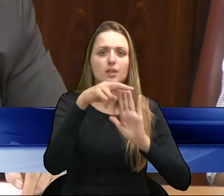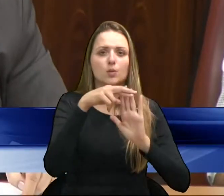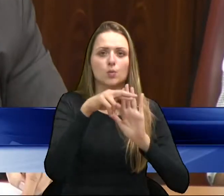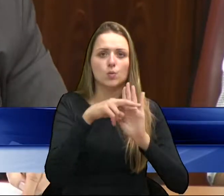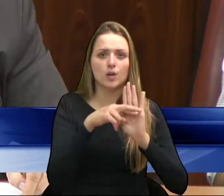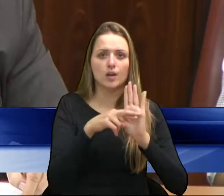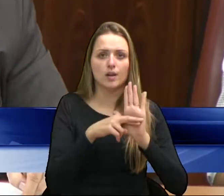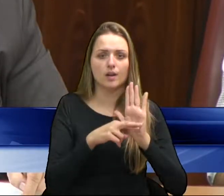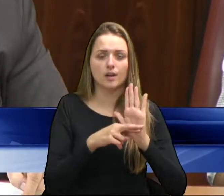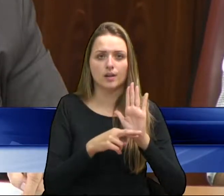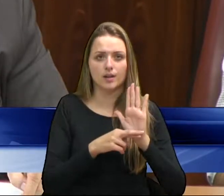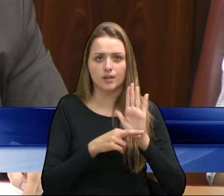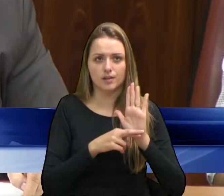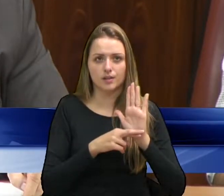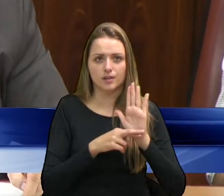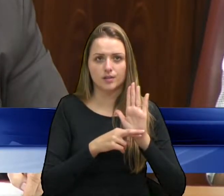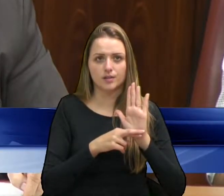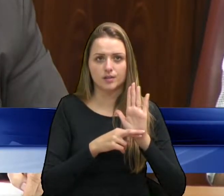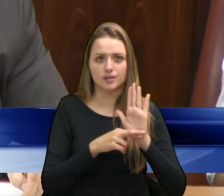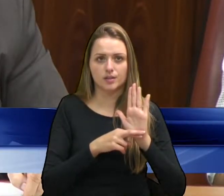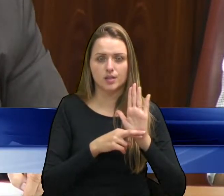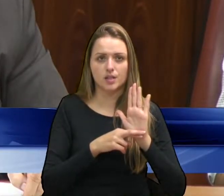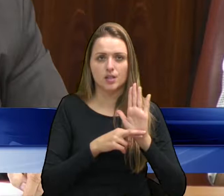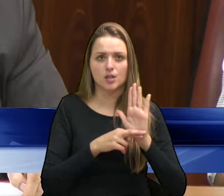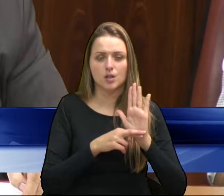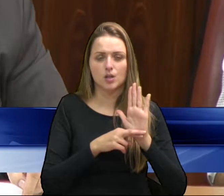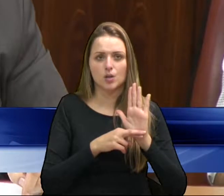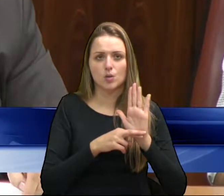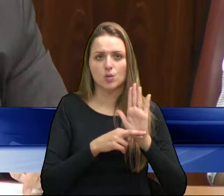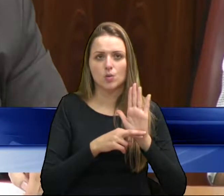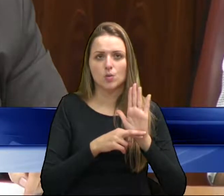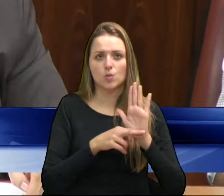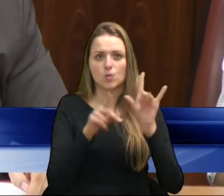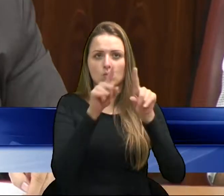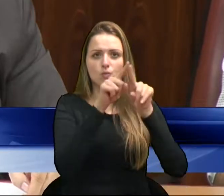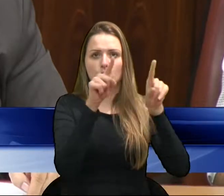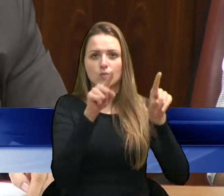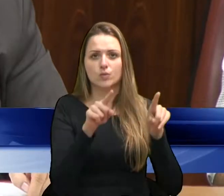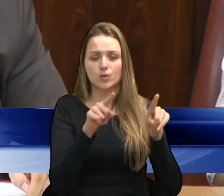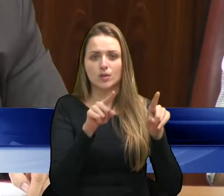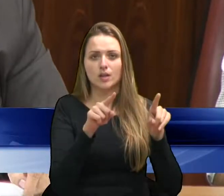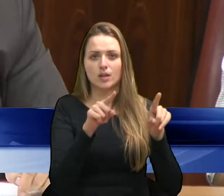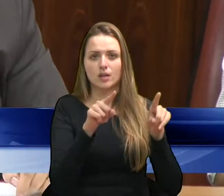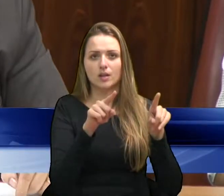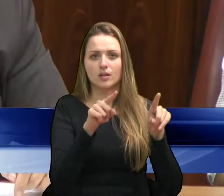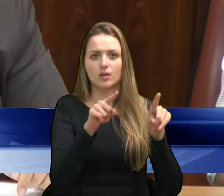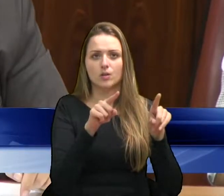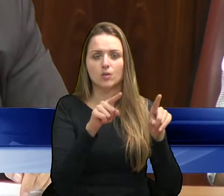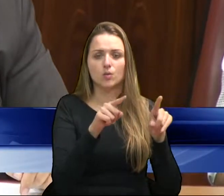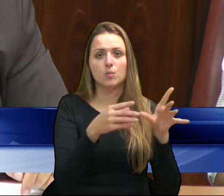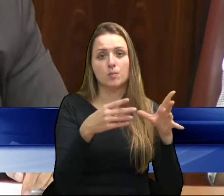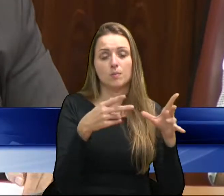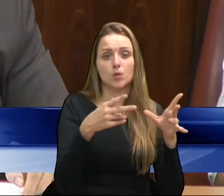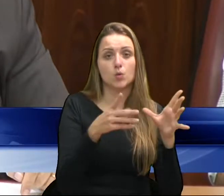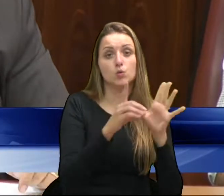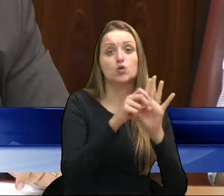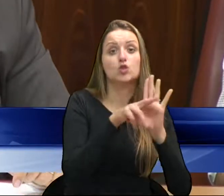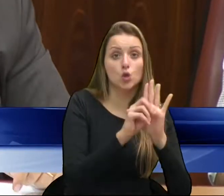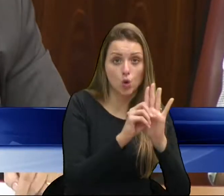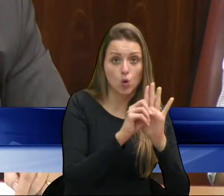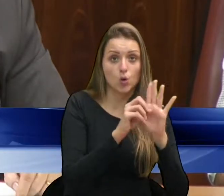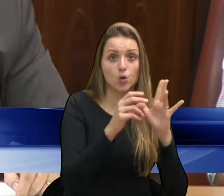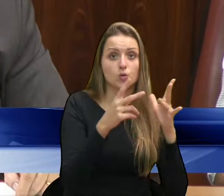capacitam o permissionário detentor da permissão do táxi, ele poderá assumir em caso